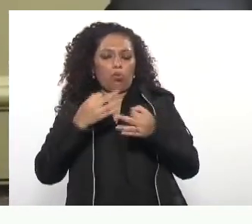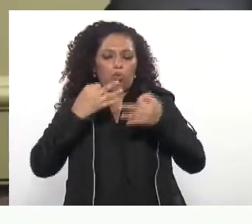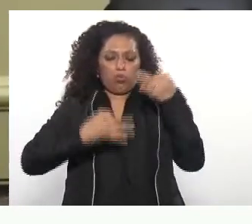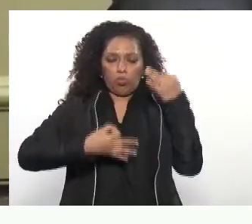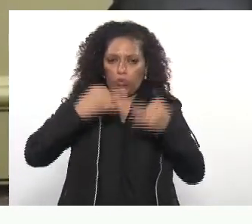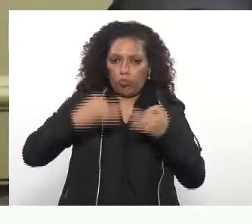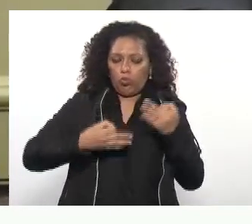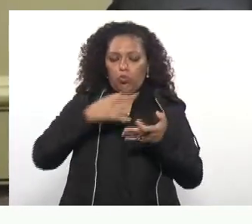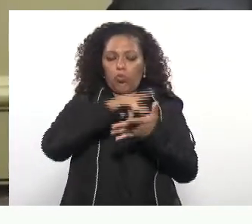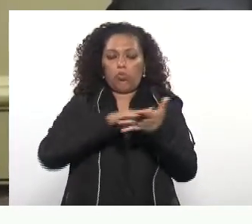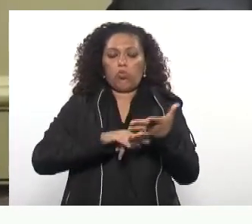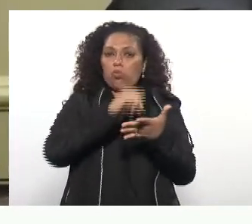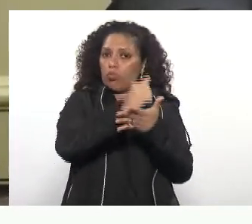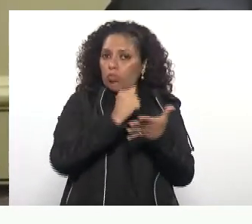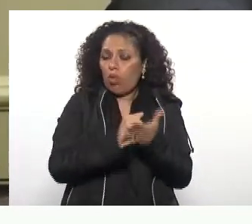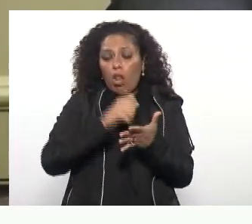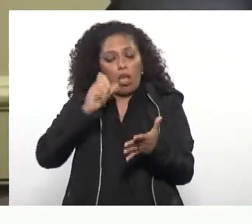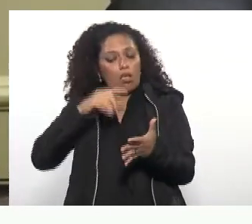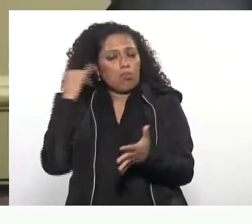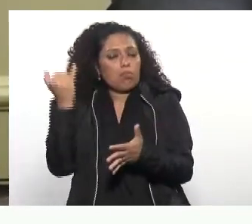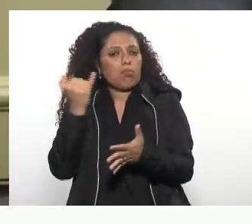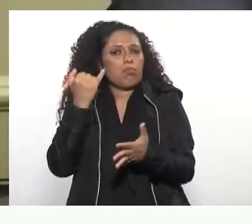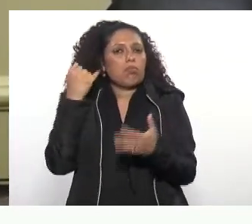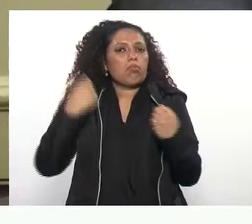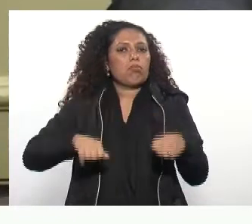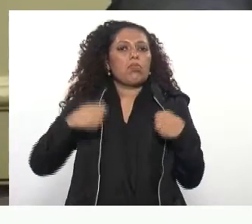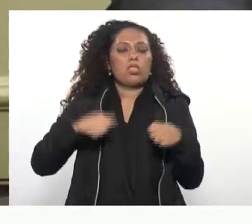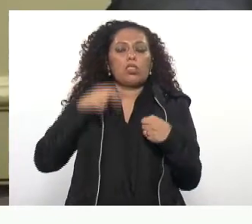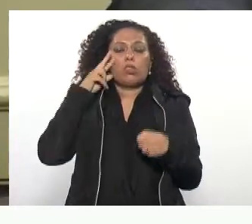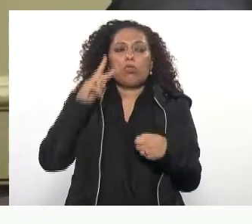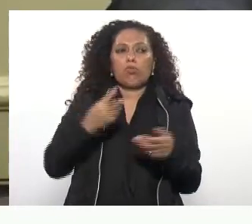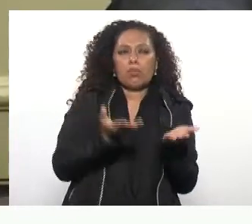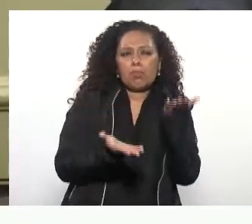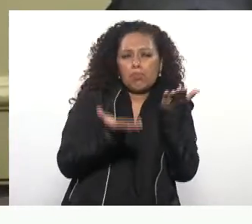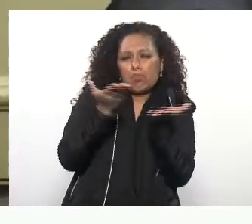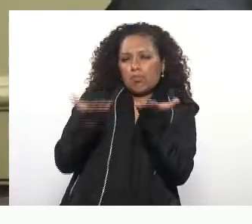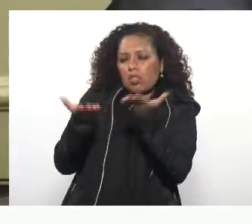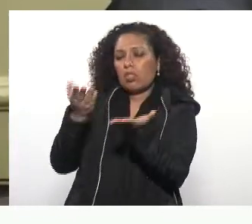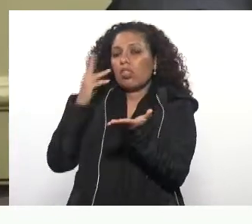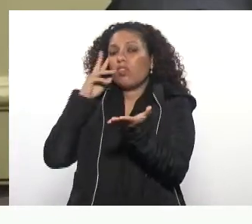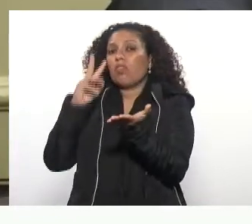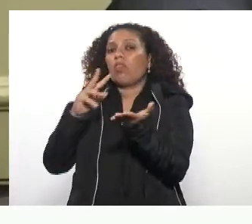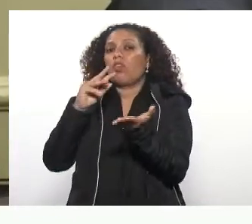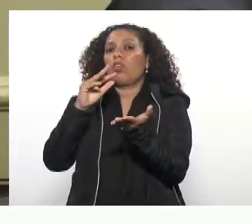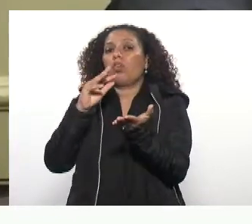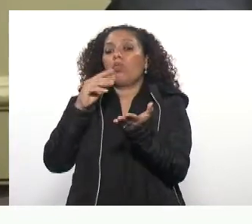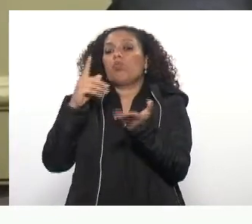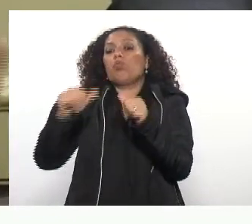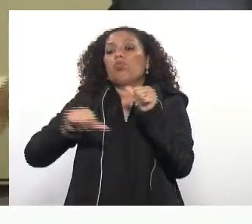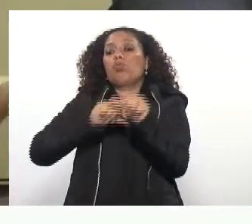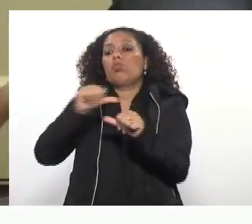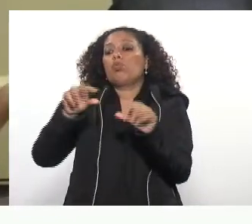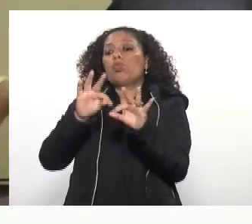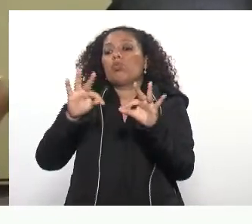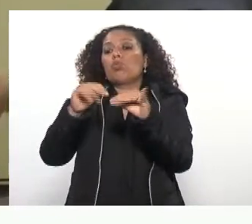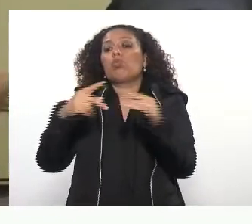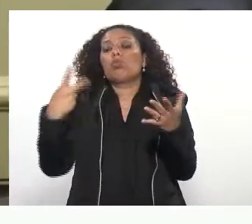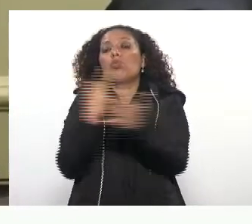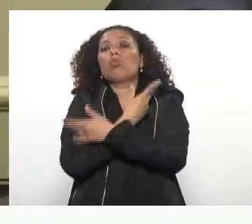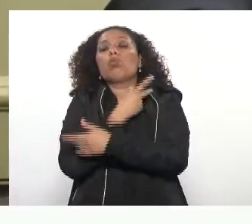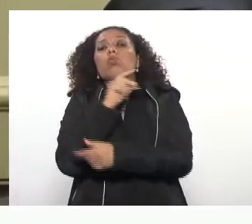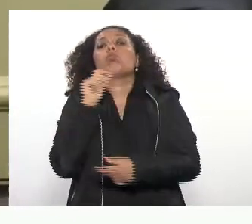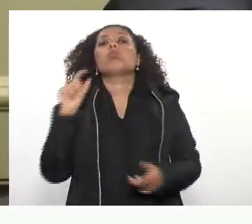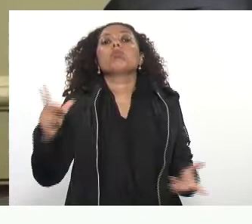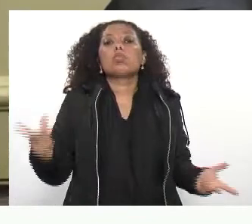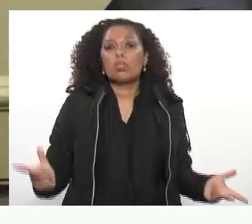perfeito, algum contrato, é preciso sopesar as consequências e o desdobramento